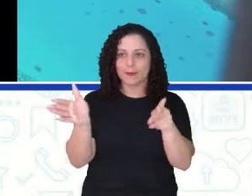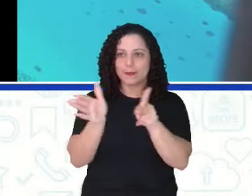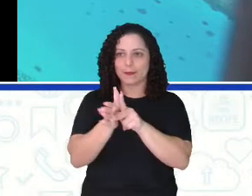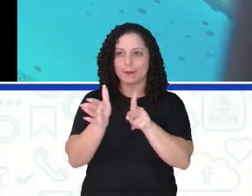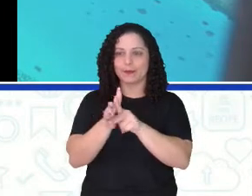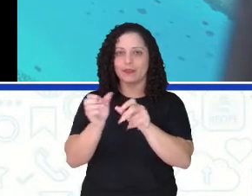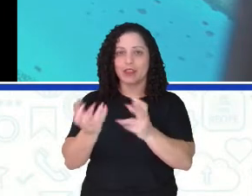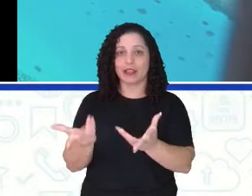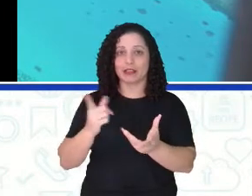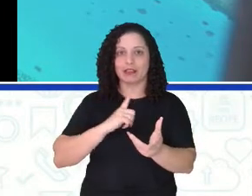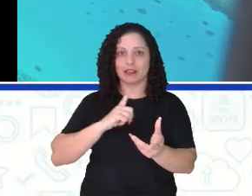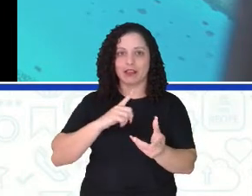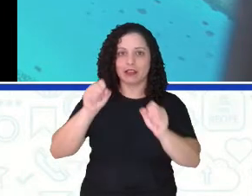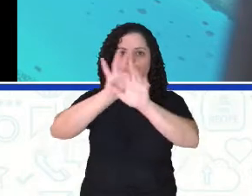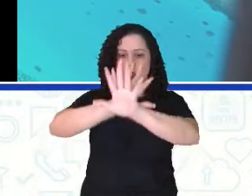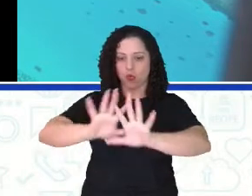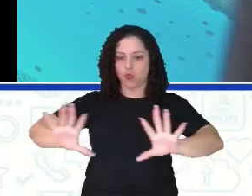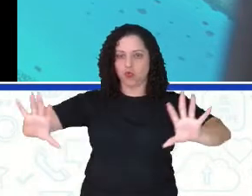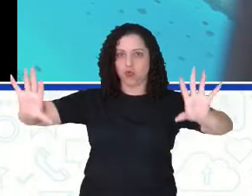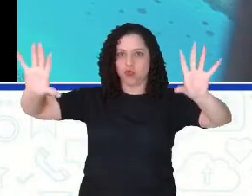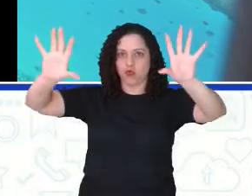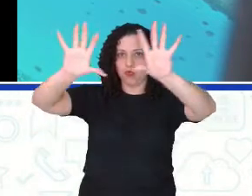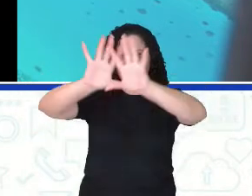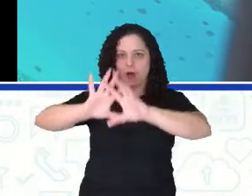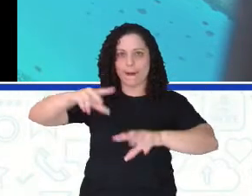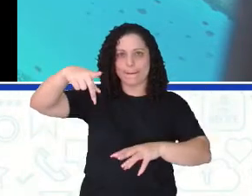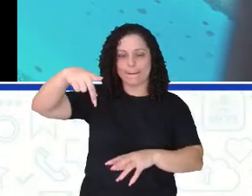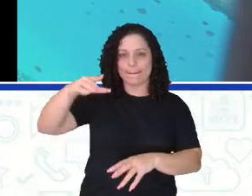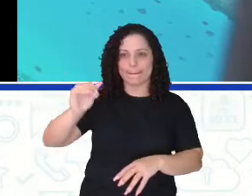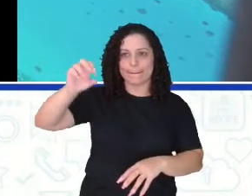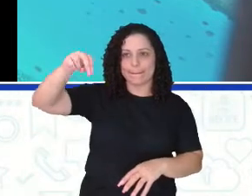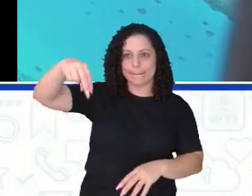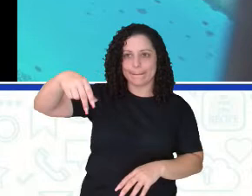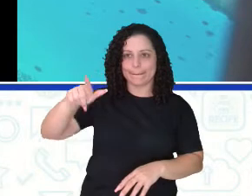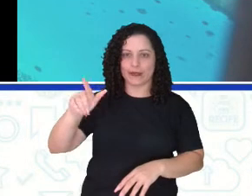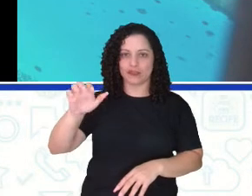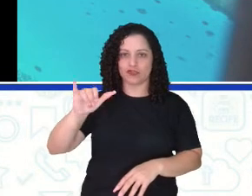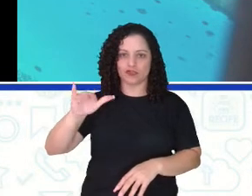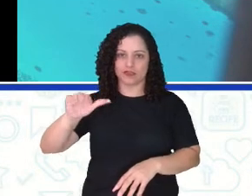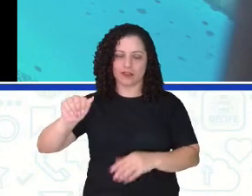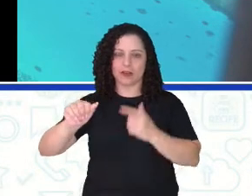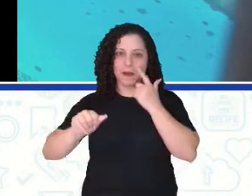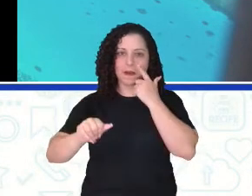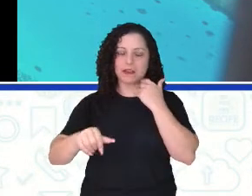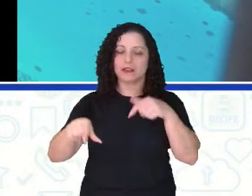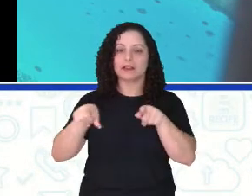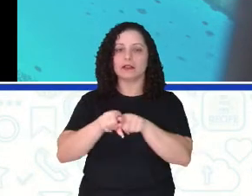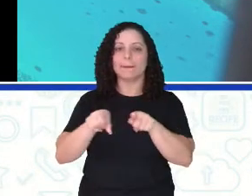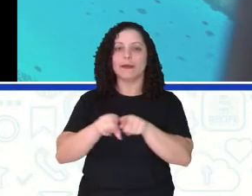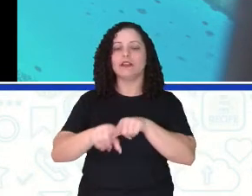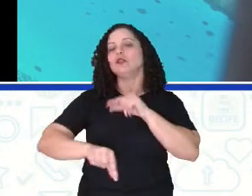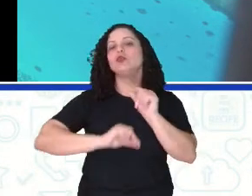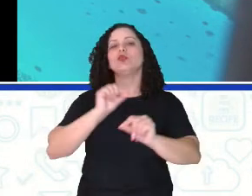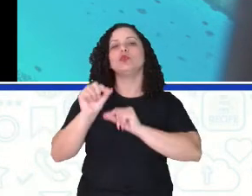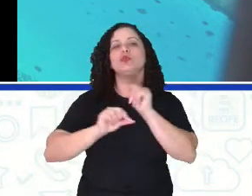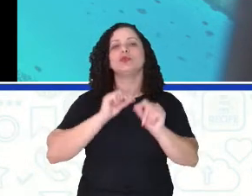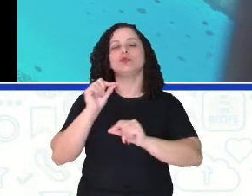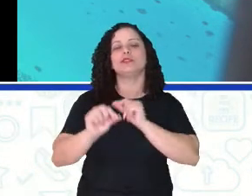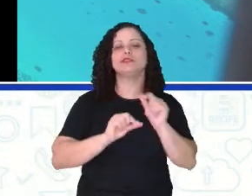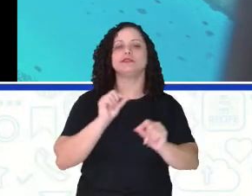grande continente Pangeia e a formação do atual, né, a configuração, melhor